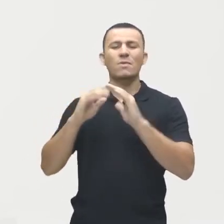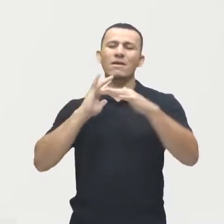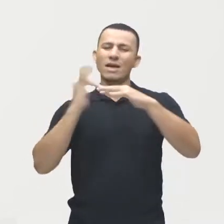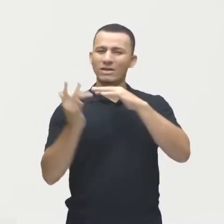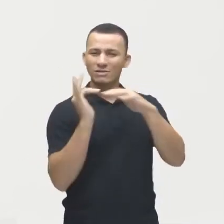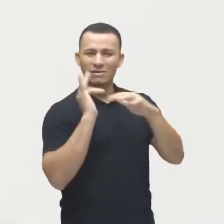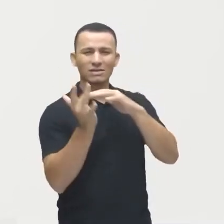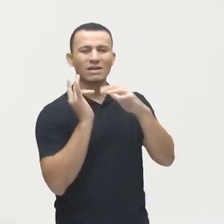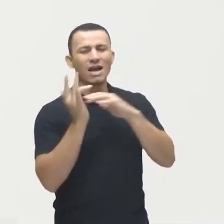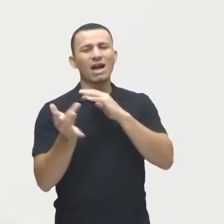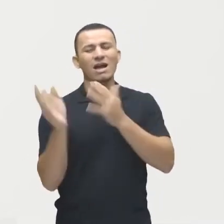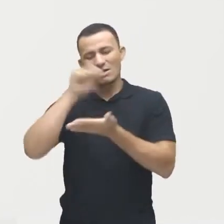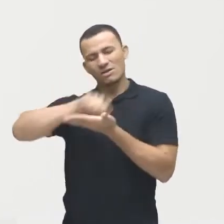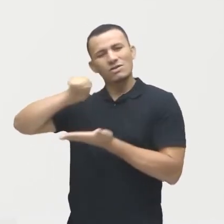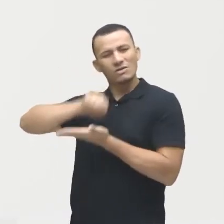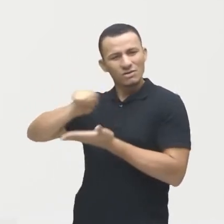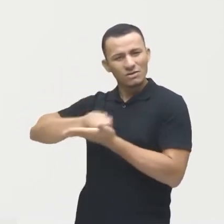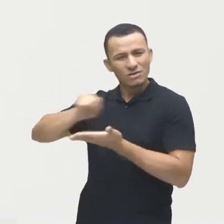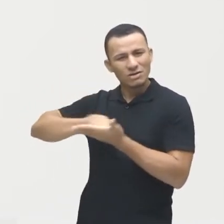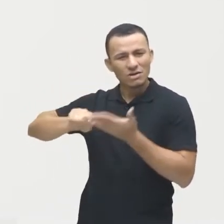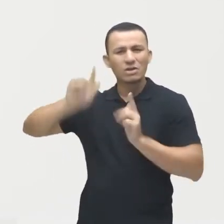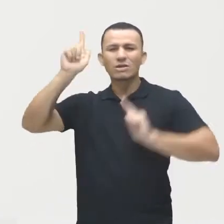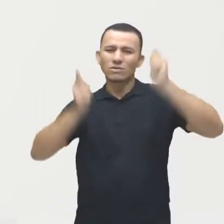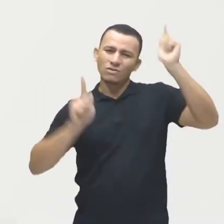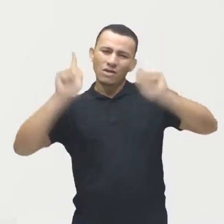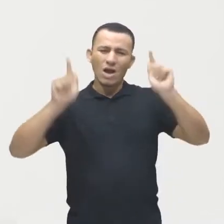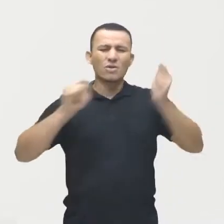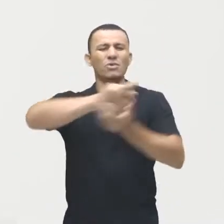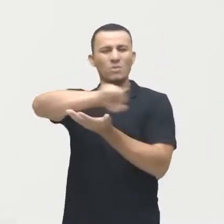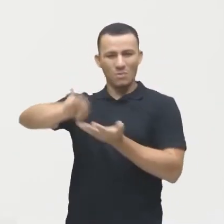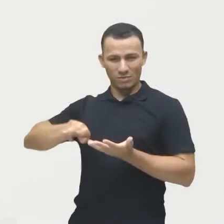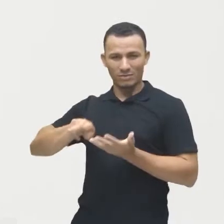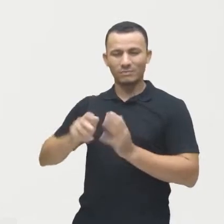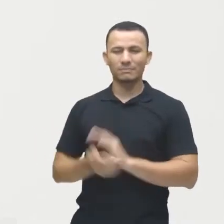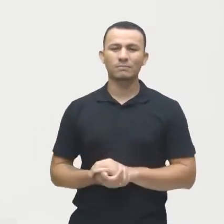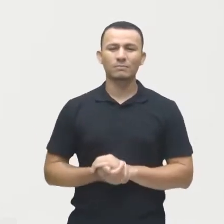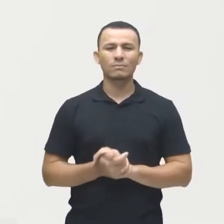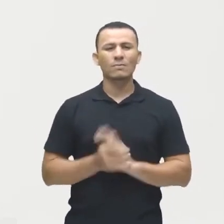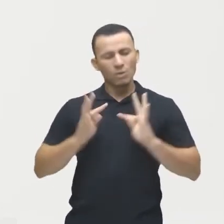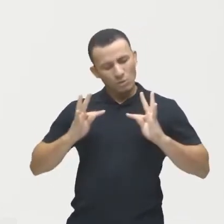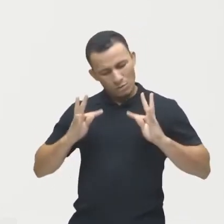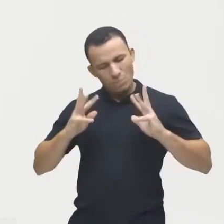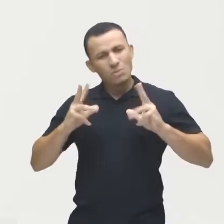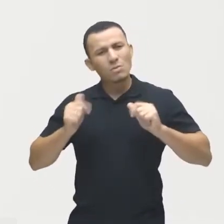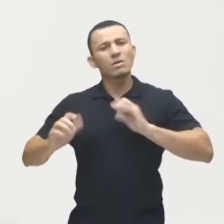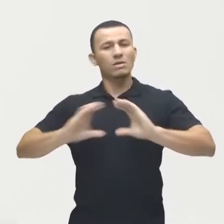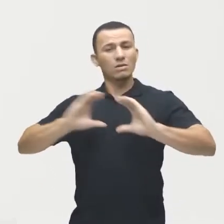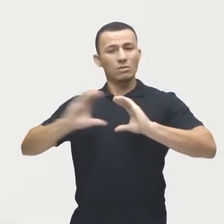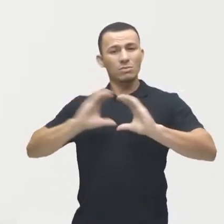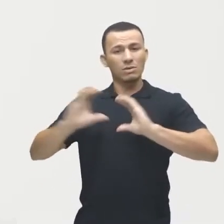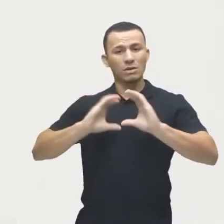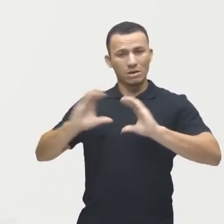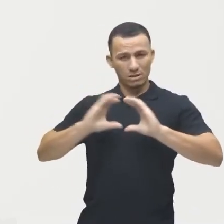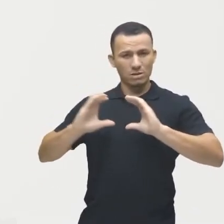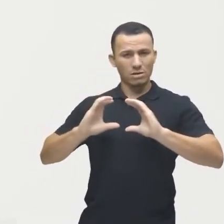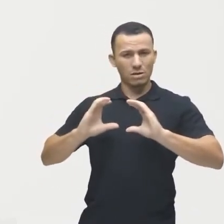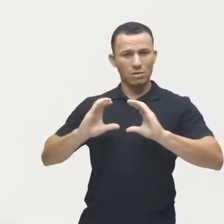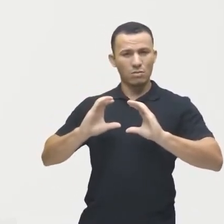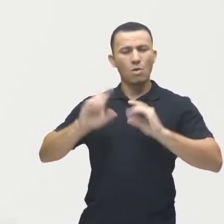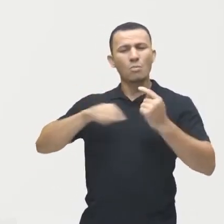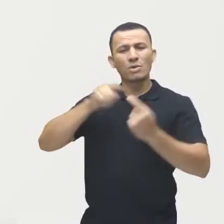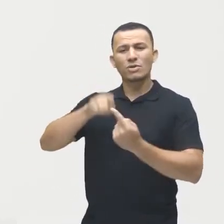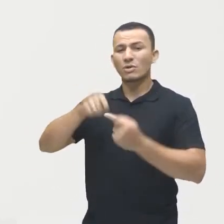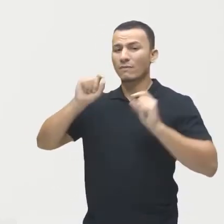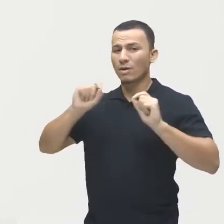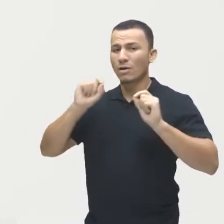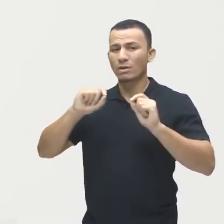sociais, escritas, gestos e etc. Toda comunicação tem por objetivo